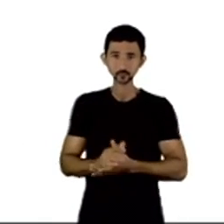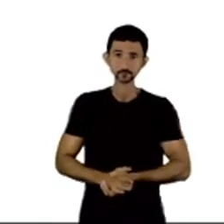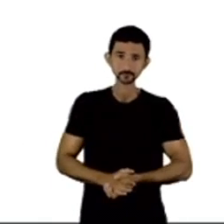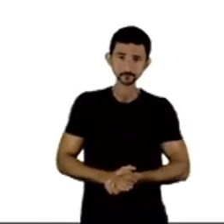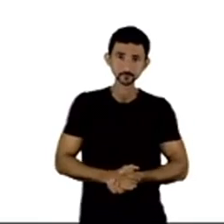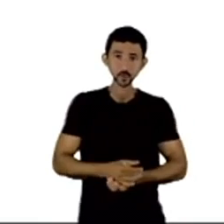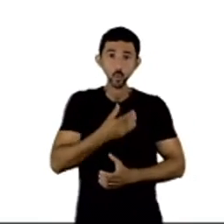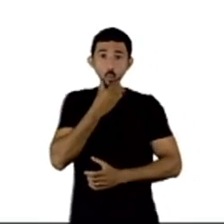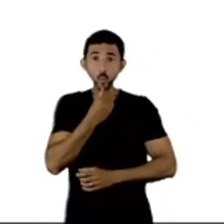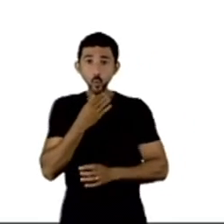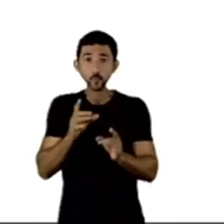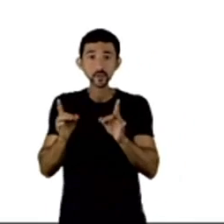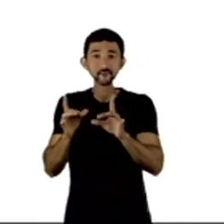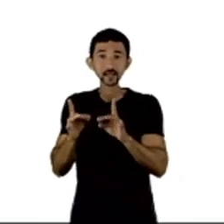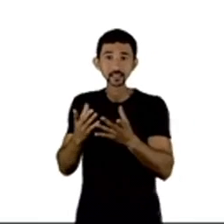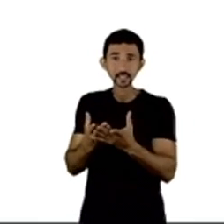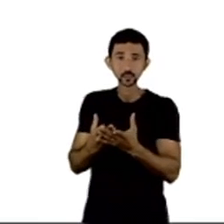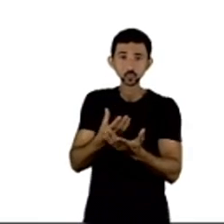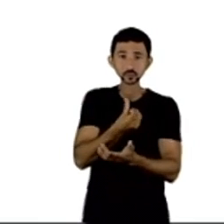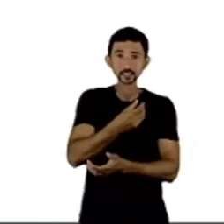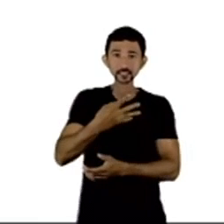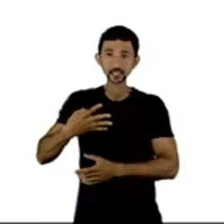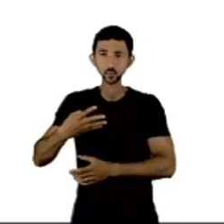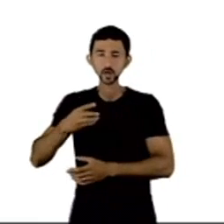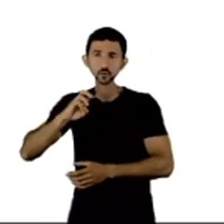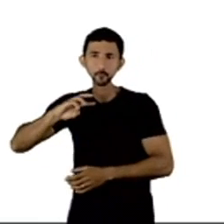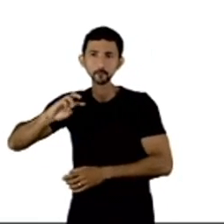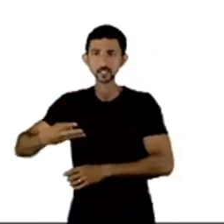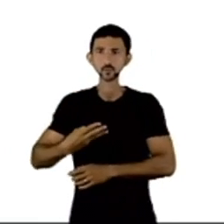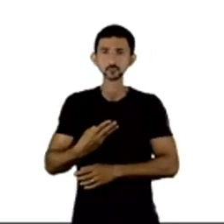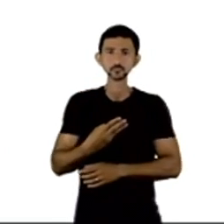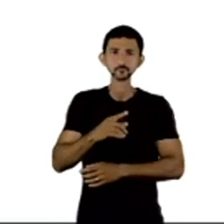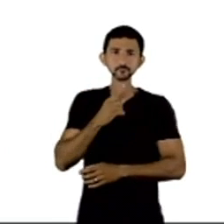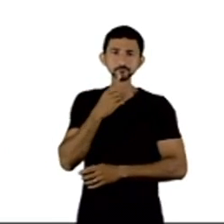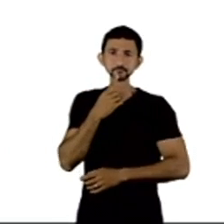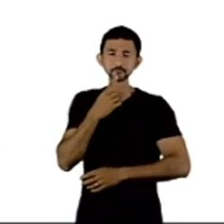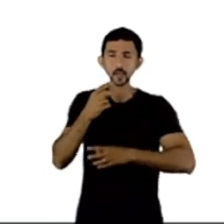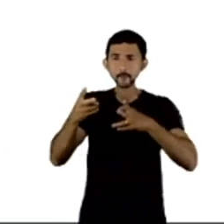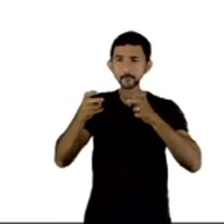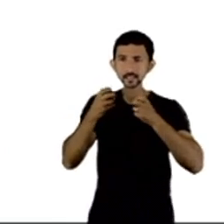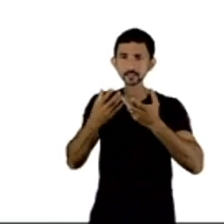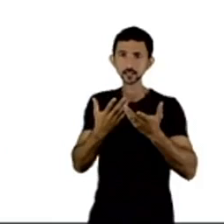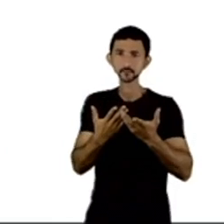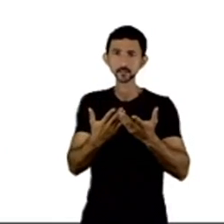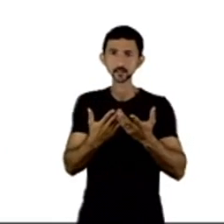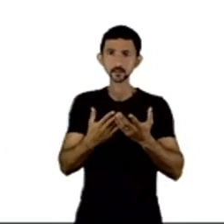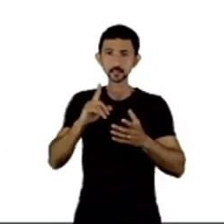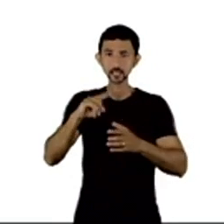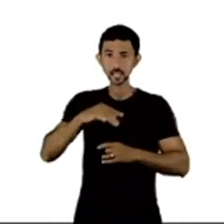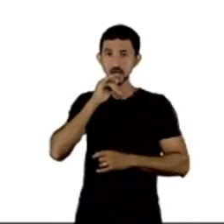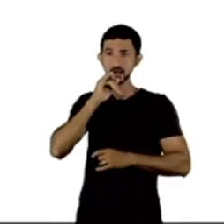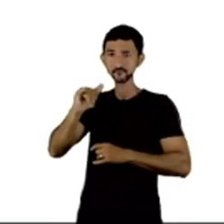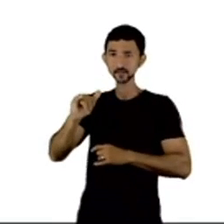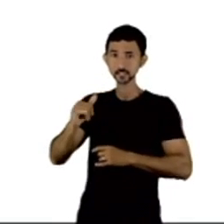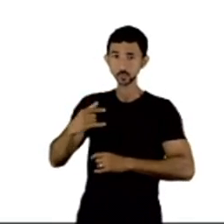leiloeiro 64 milhões de dólares. Você consegue perceber que quando ele diz é um aviso, estou vendendo,